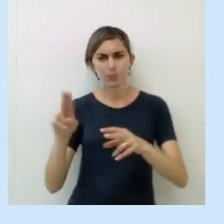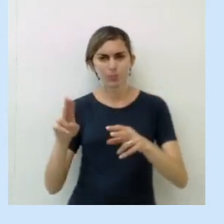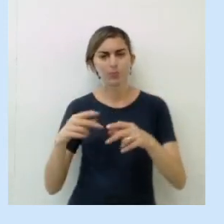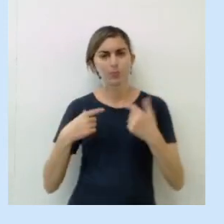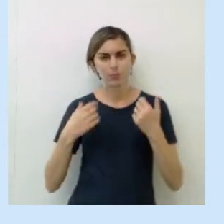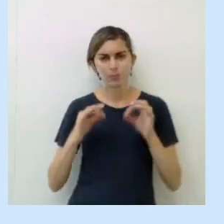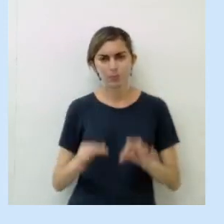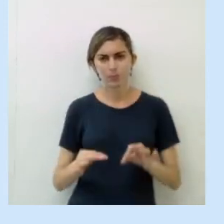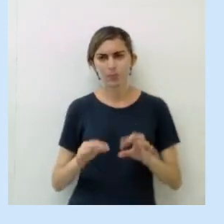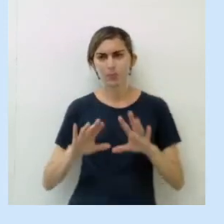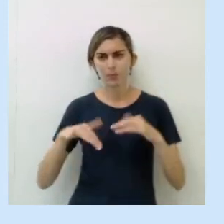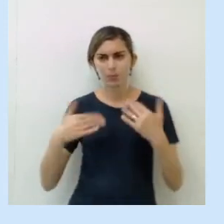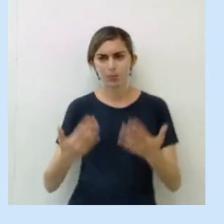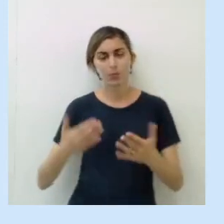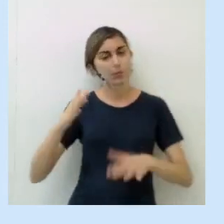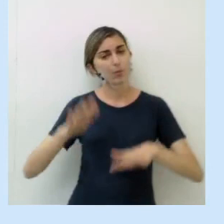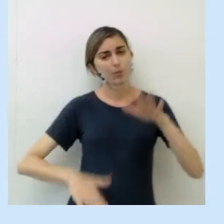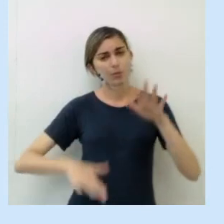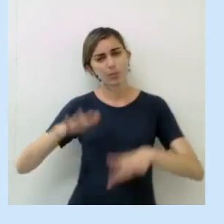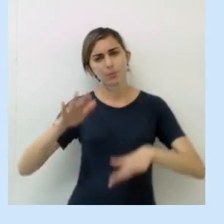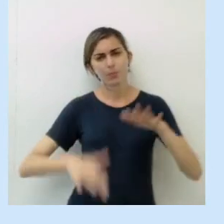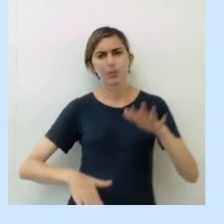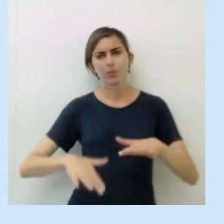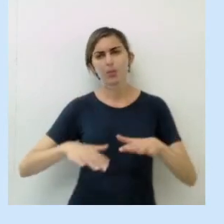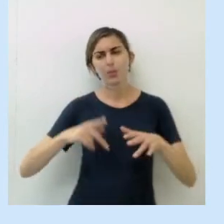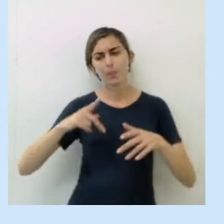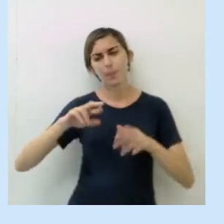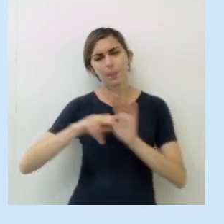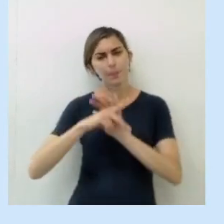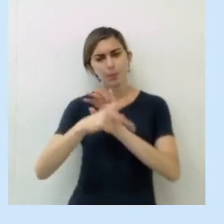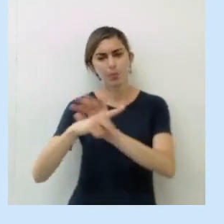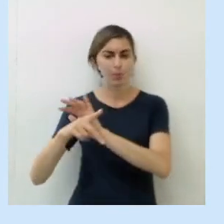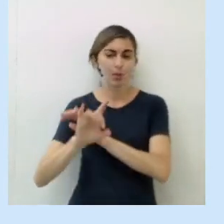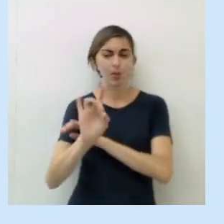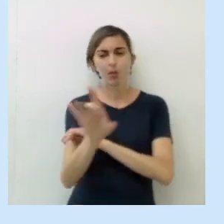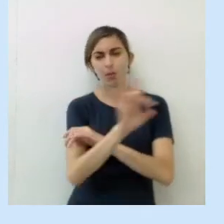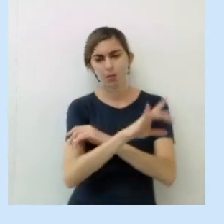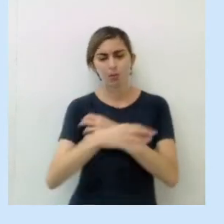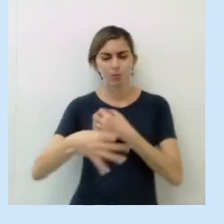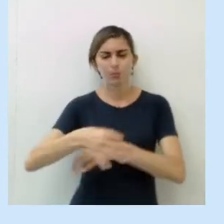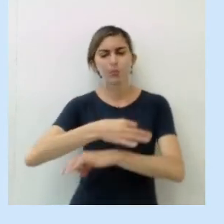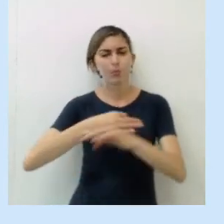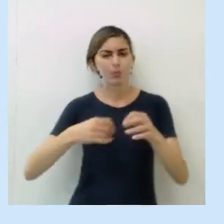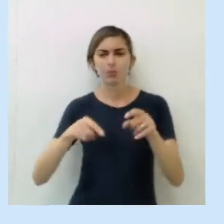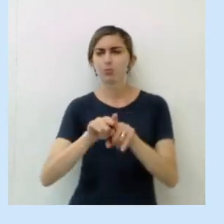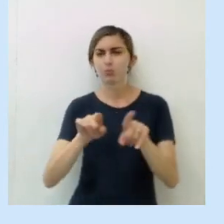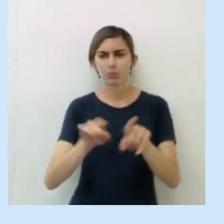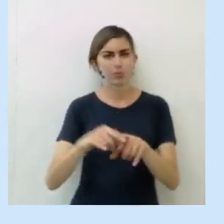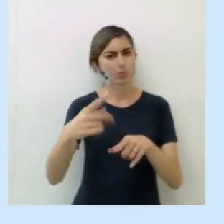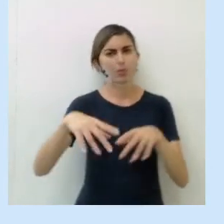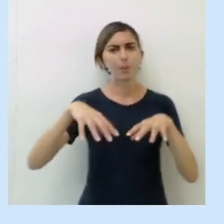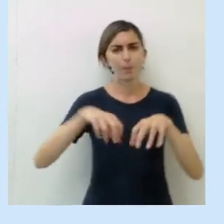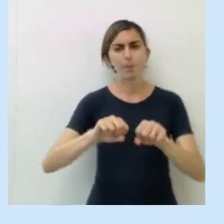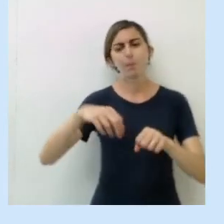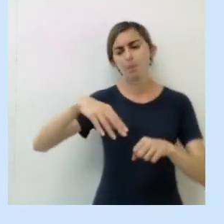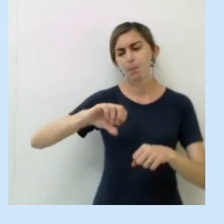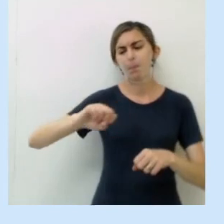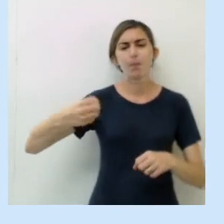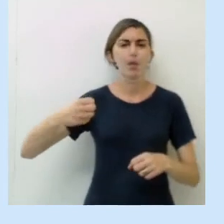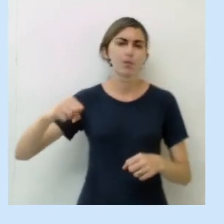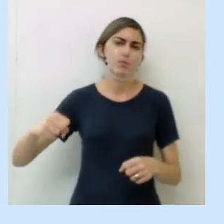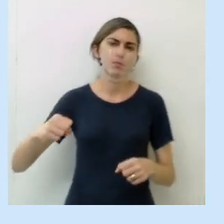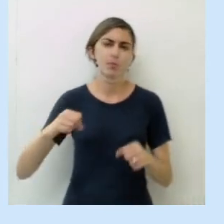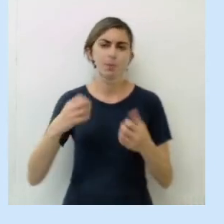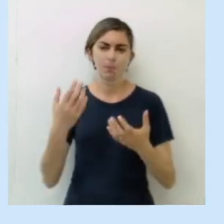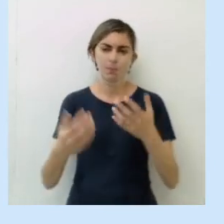Certo, pessoal? Então aí vai depender bastante da propriedade de cada molécula, bem como também de sua massa molecular. Vale a pena lembrar que